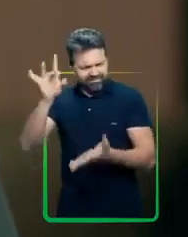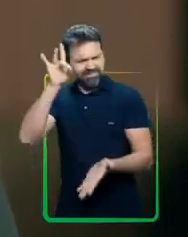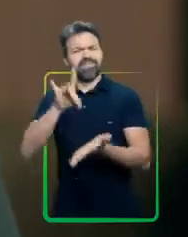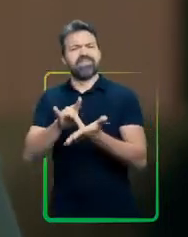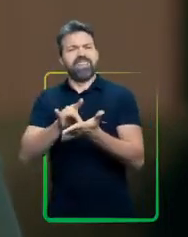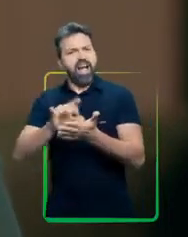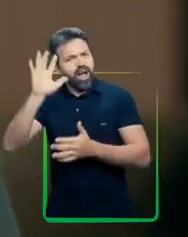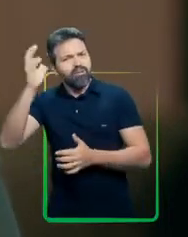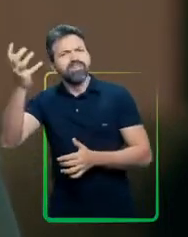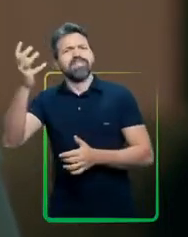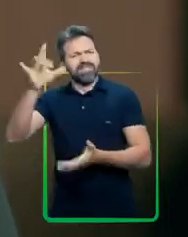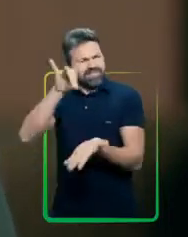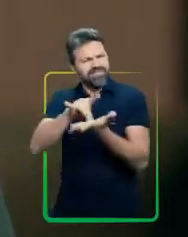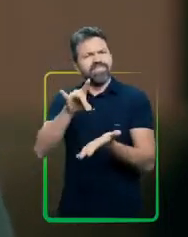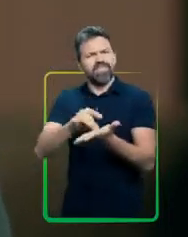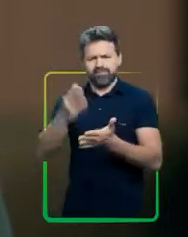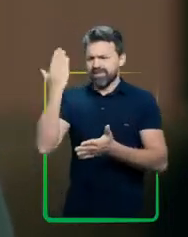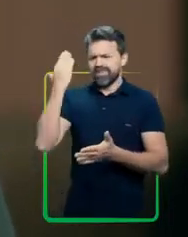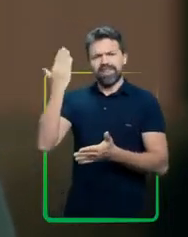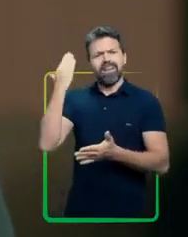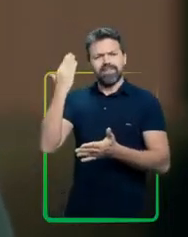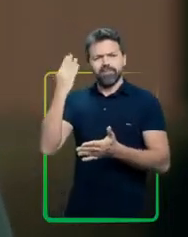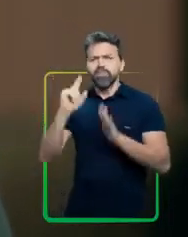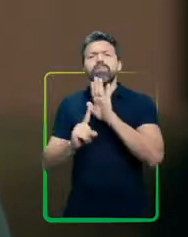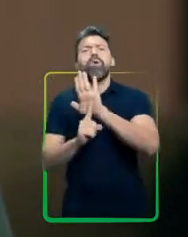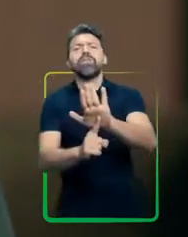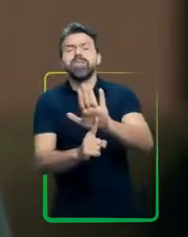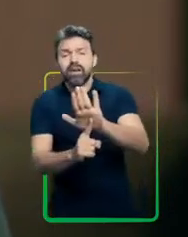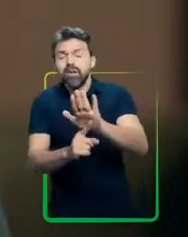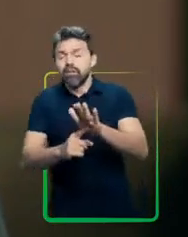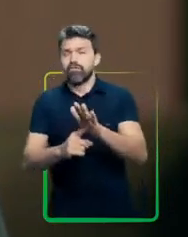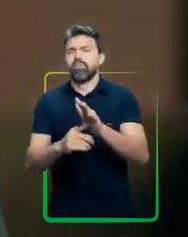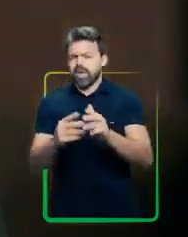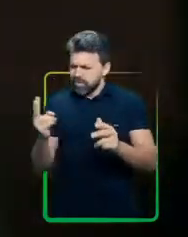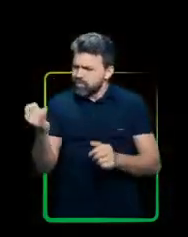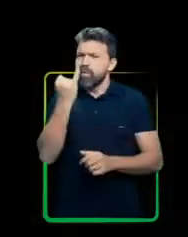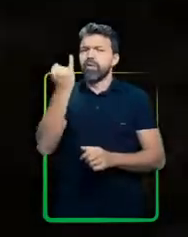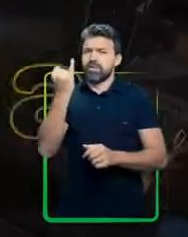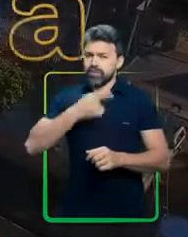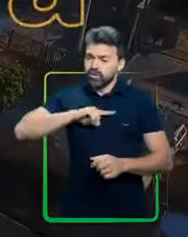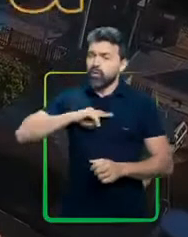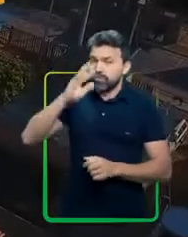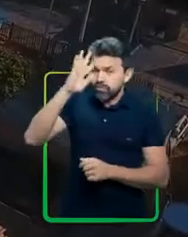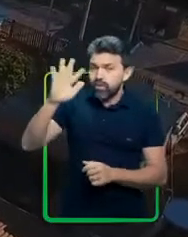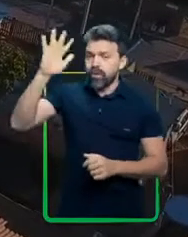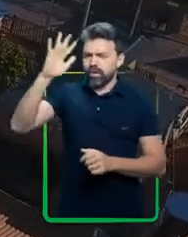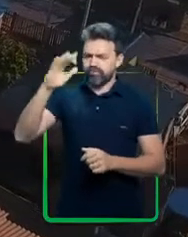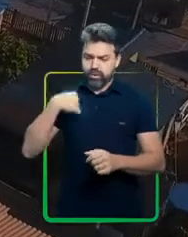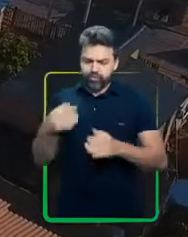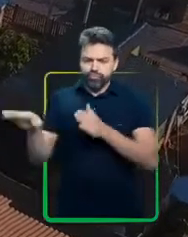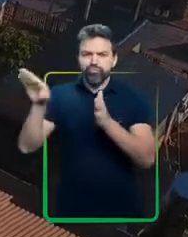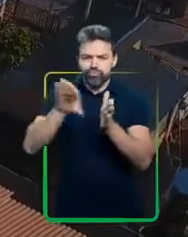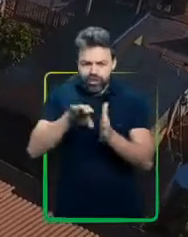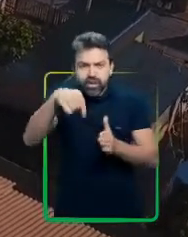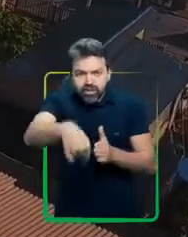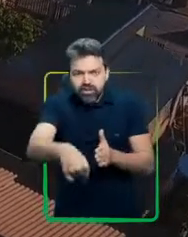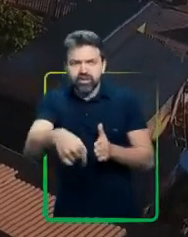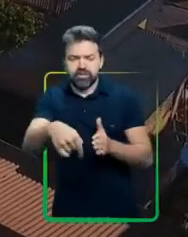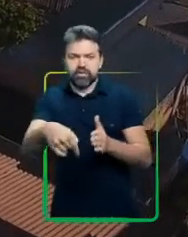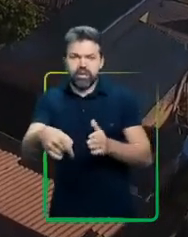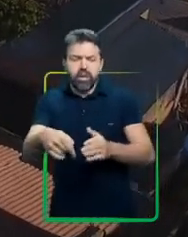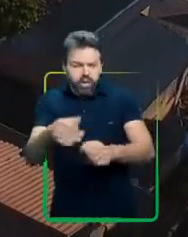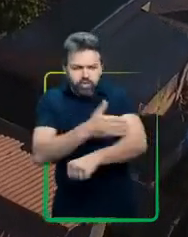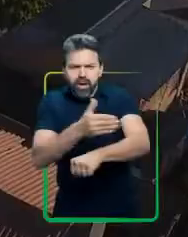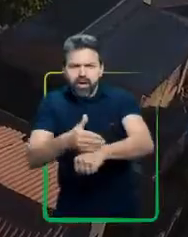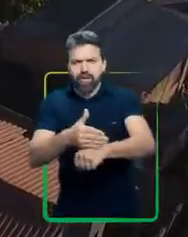aconteceu de verdade, para mostrar o quanto vale a pena a gente sonhar. Eu cheguei aqui no Conjunto Nova